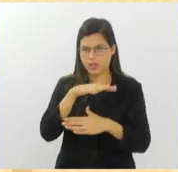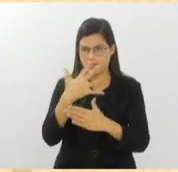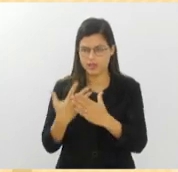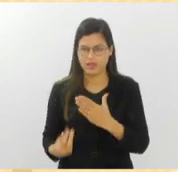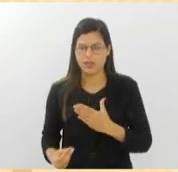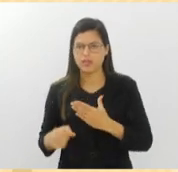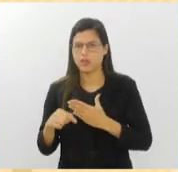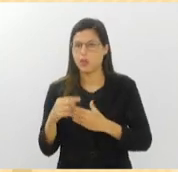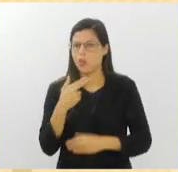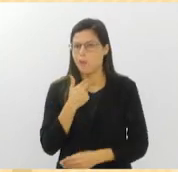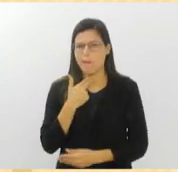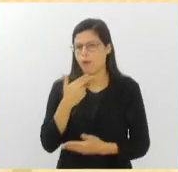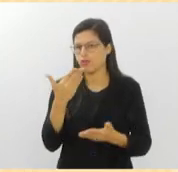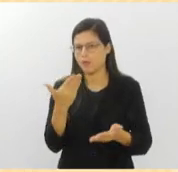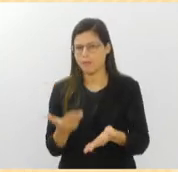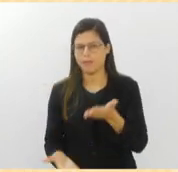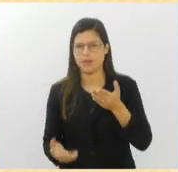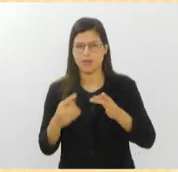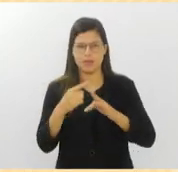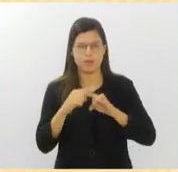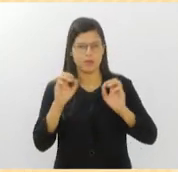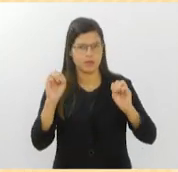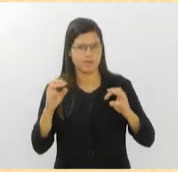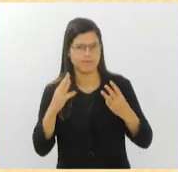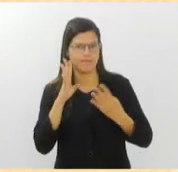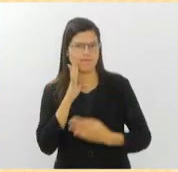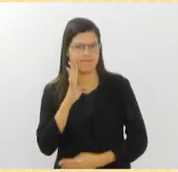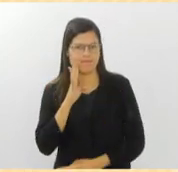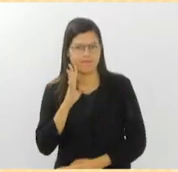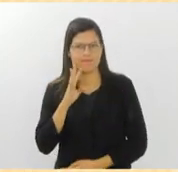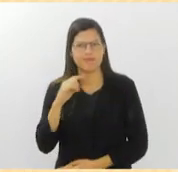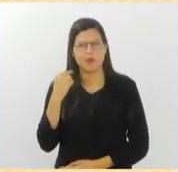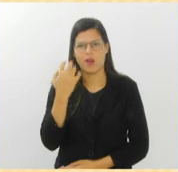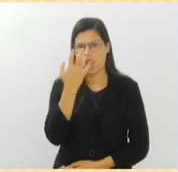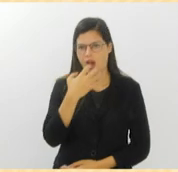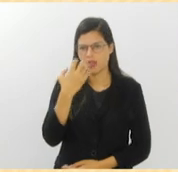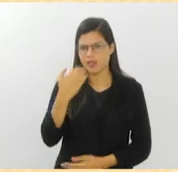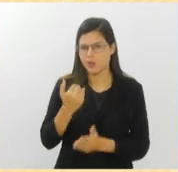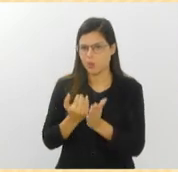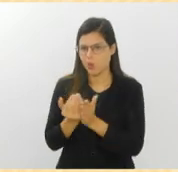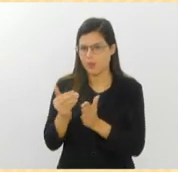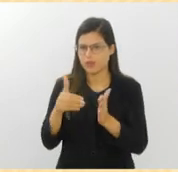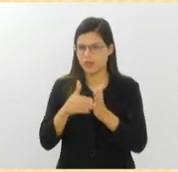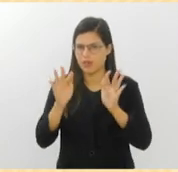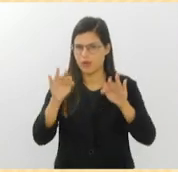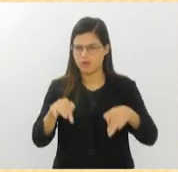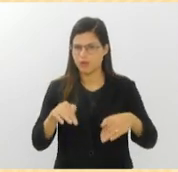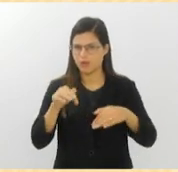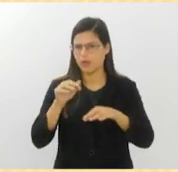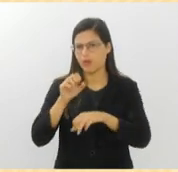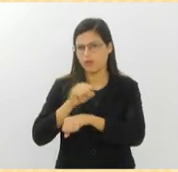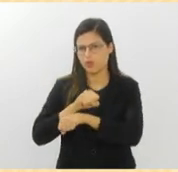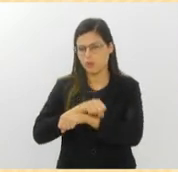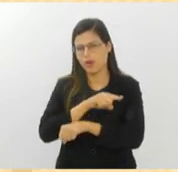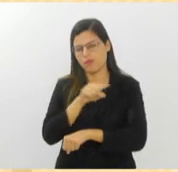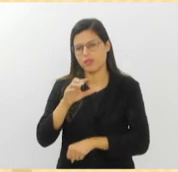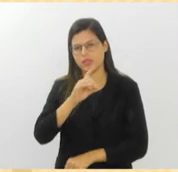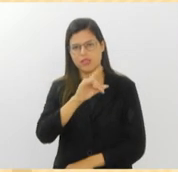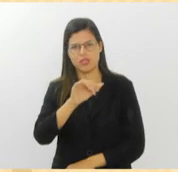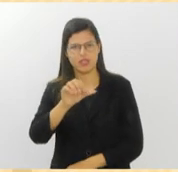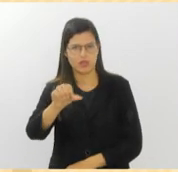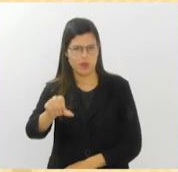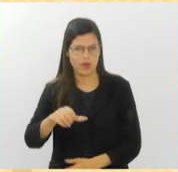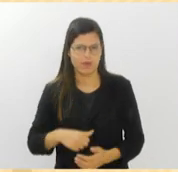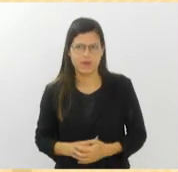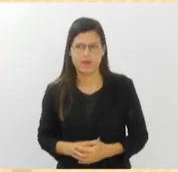você não pode ficar de fora, não, porque o show tá muito legal. A gente vai cantar do começo ao fim. Espero vocês, dia 9 de junho. Até já! A